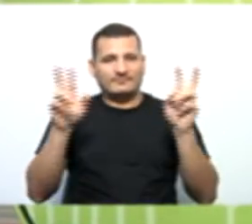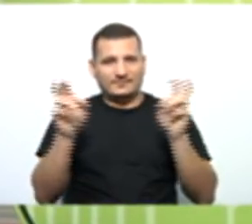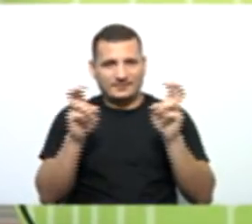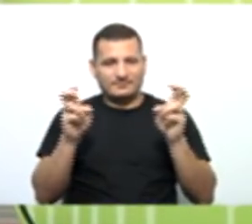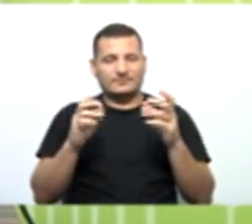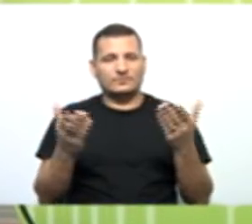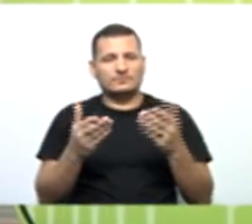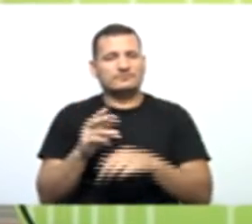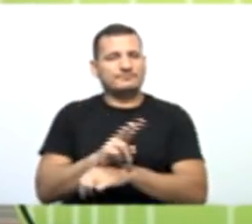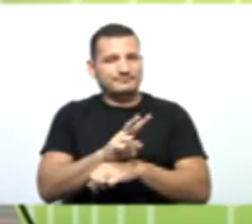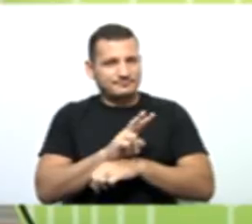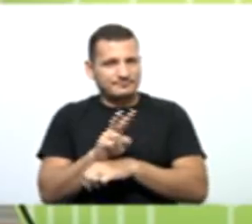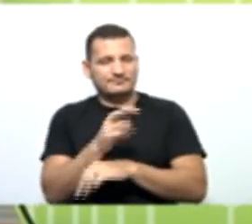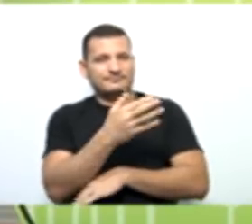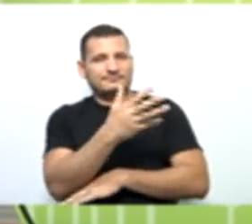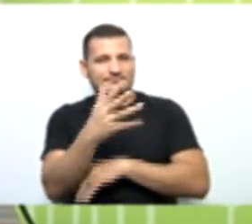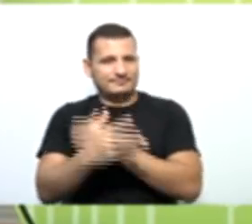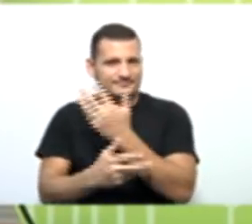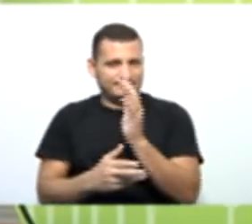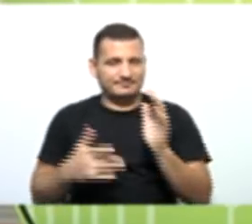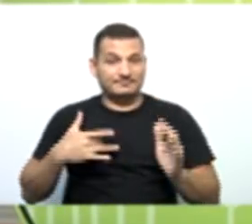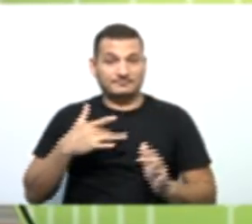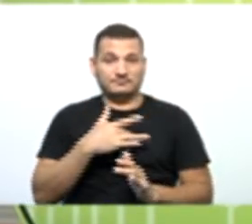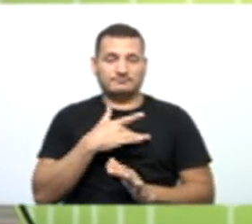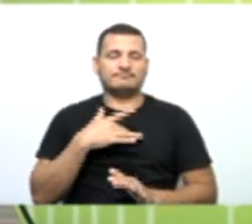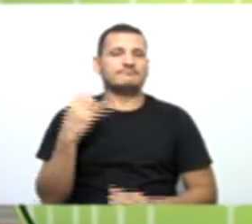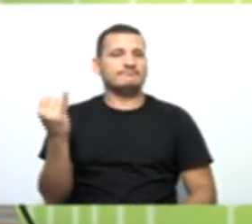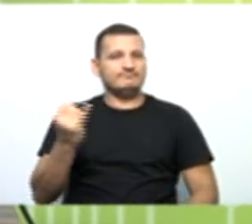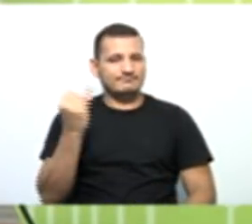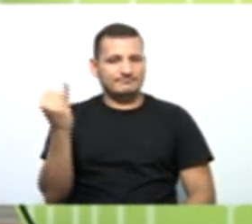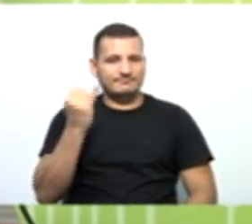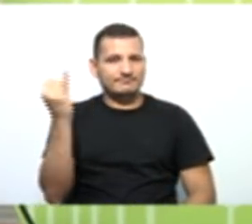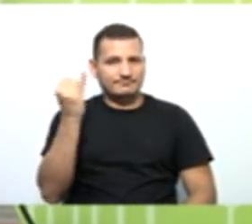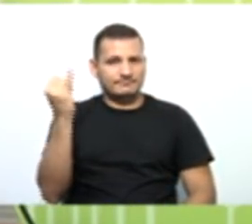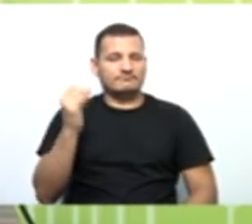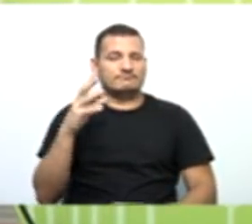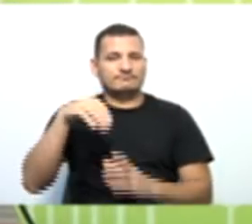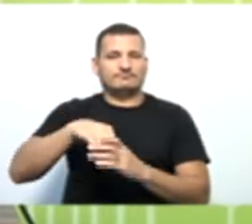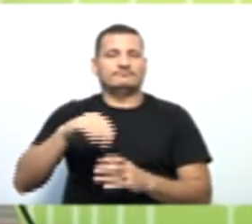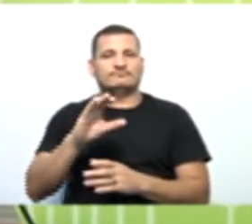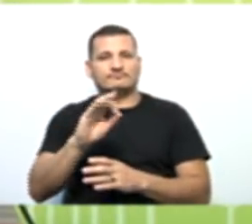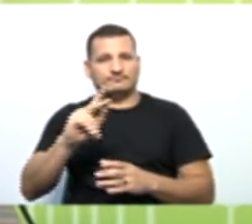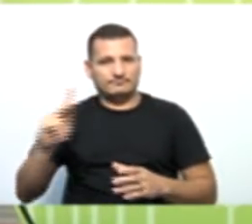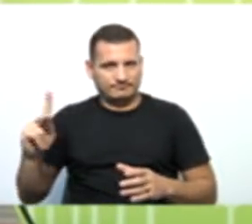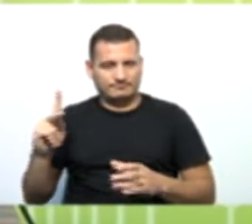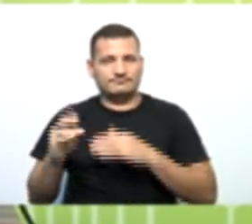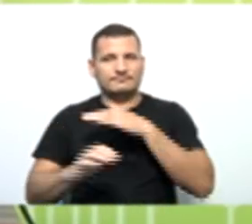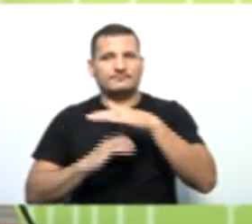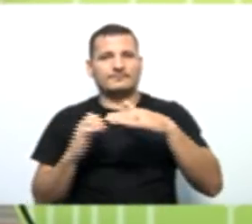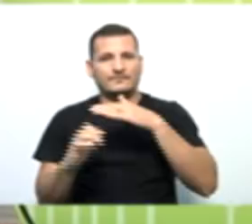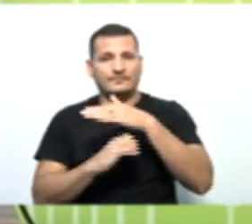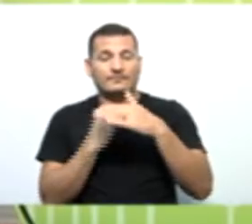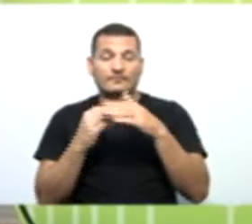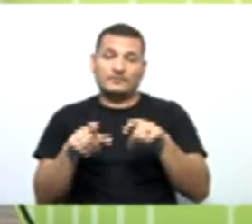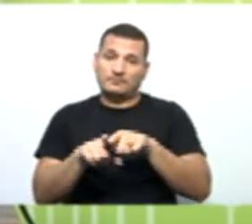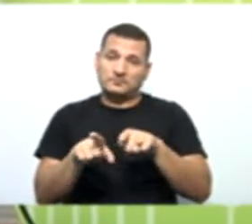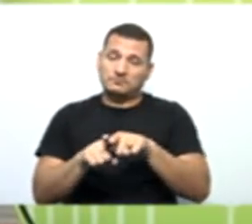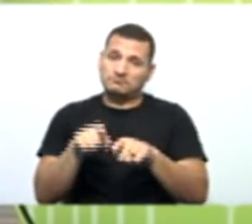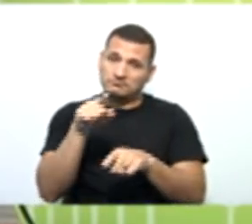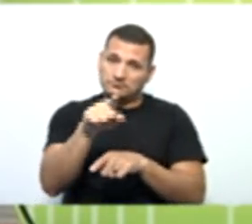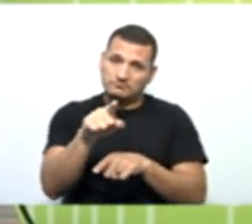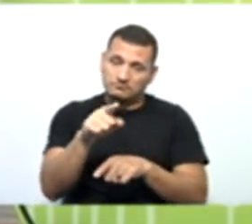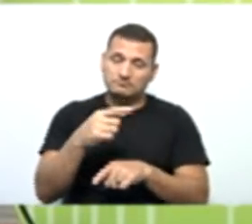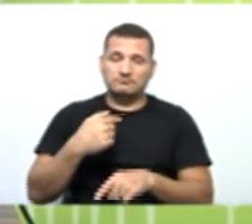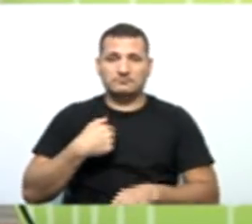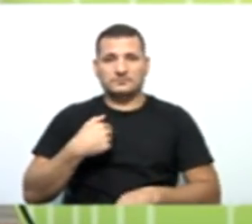meio ambiente e saúde. Importantíssimo para a nossa cooperativa, para a nossa empresa e para você. Para mim,